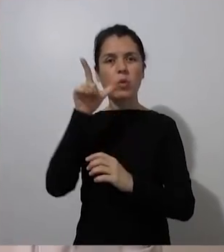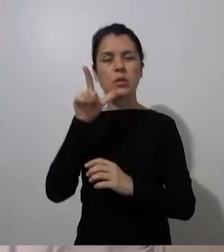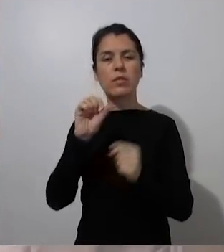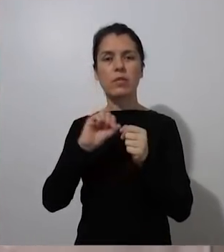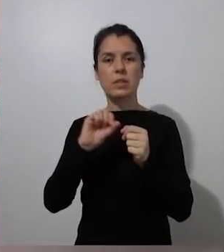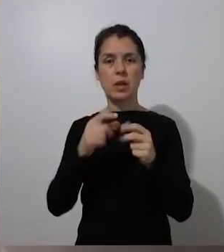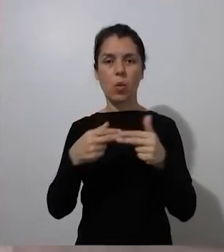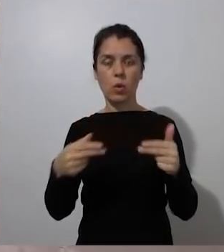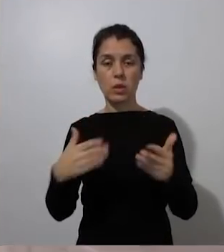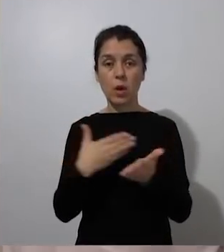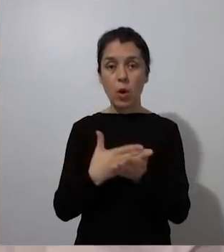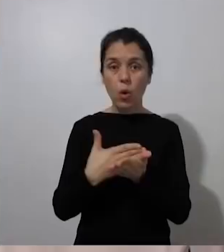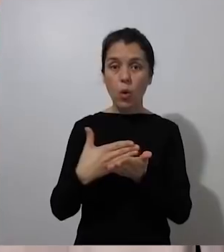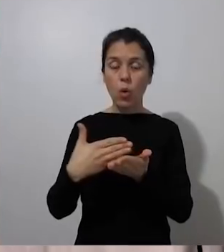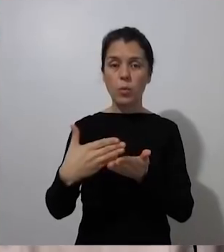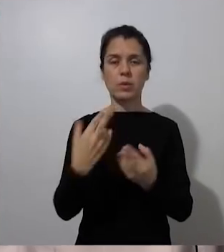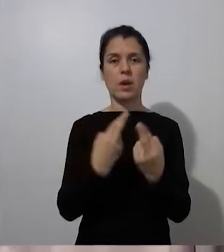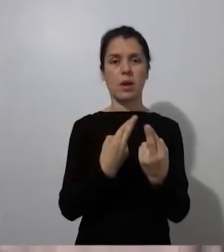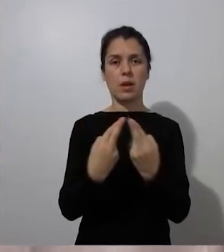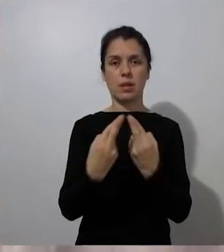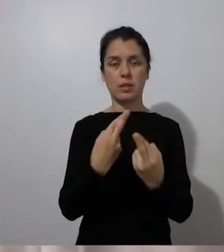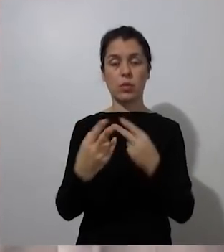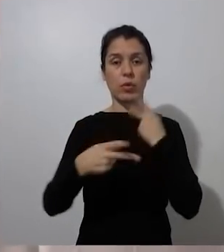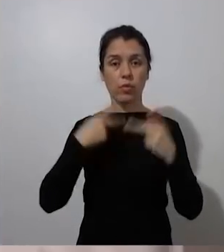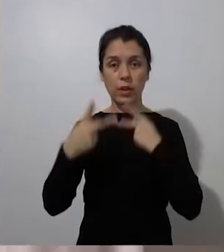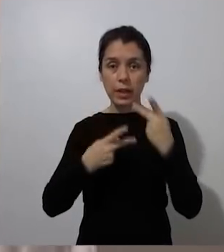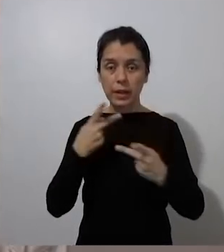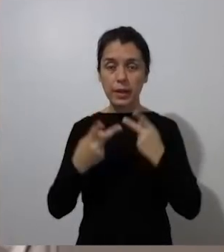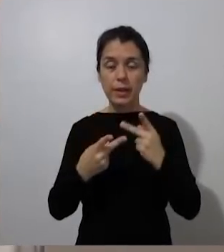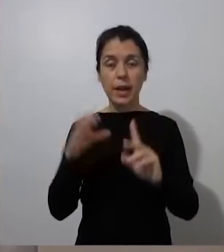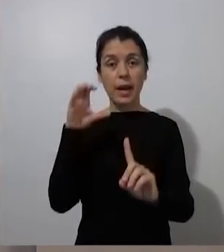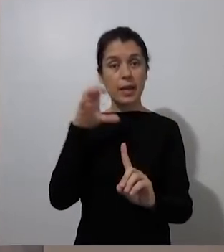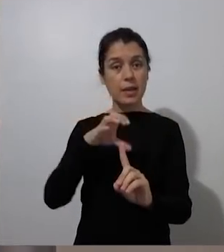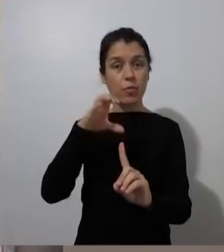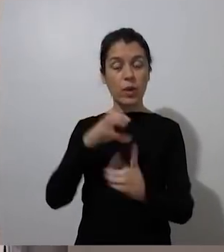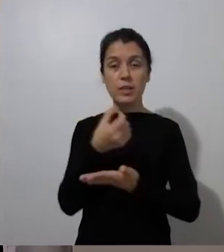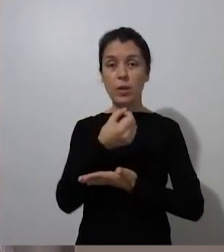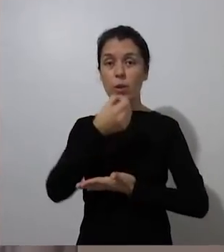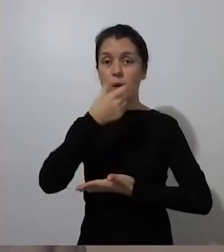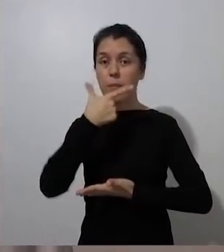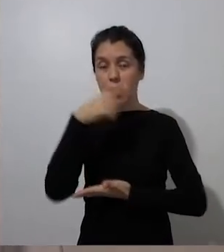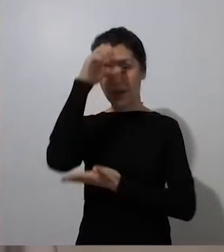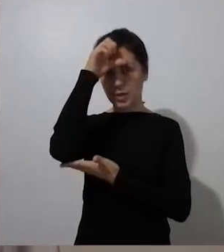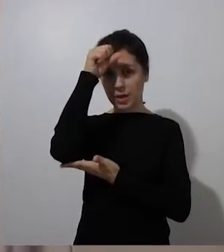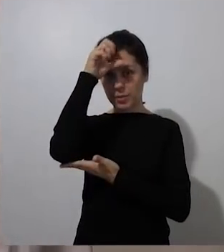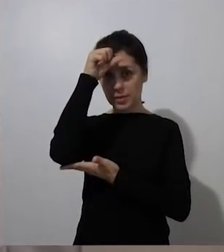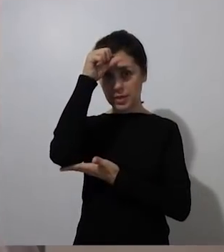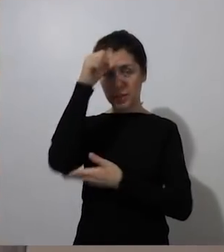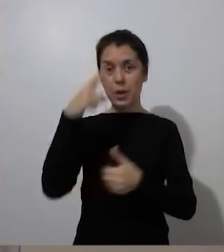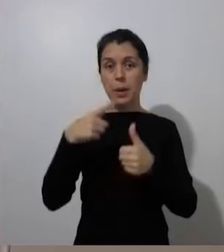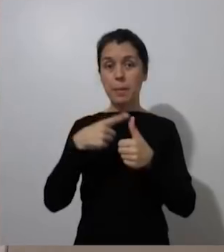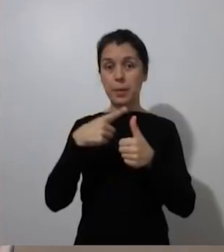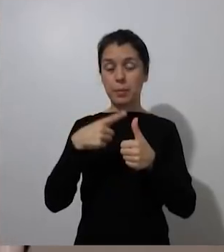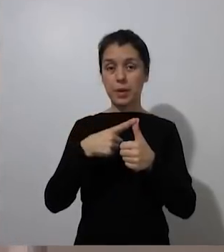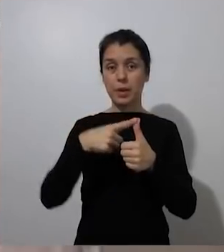fazer as coisas. Muito bem, então vamos iniciar em relação que eu tinha conversado com vocês, a influência da medicação na